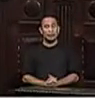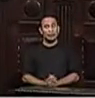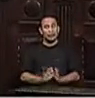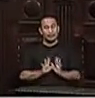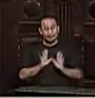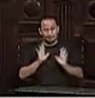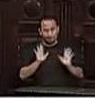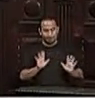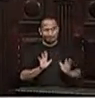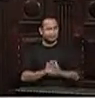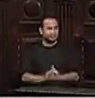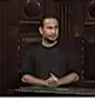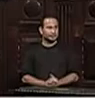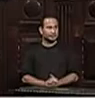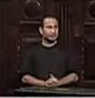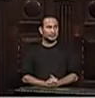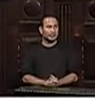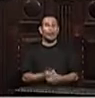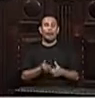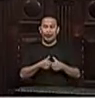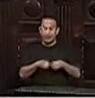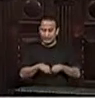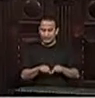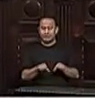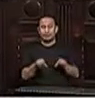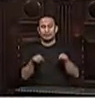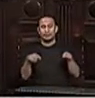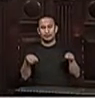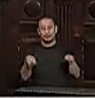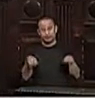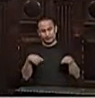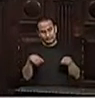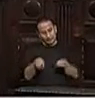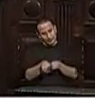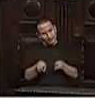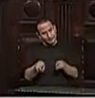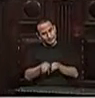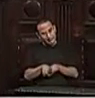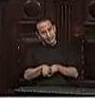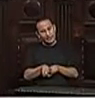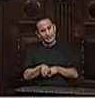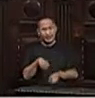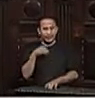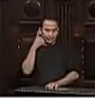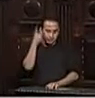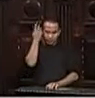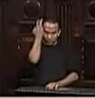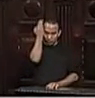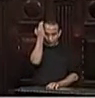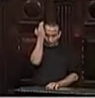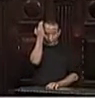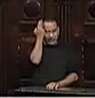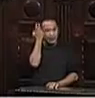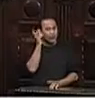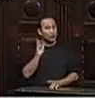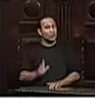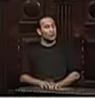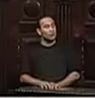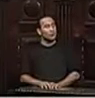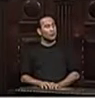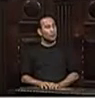Aliás, esta seria também, deputado Eliomar, uma função